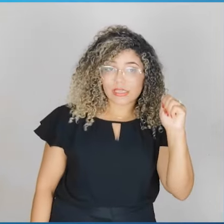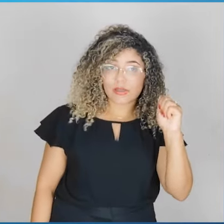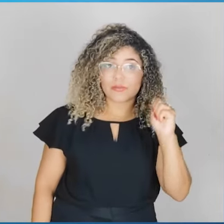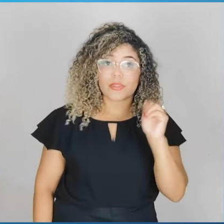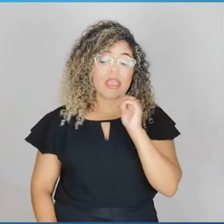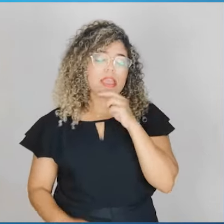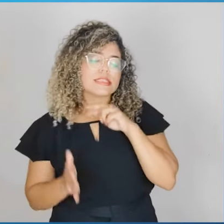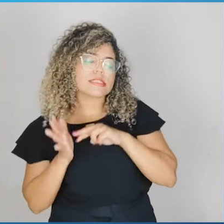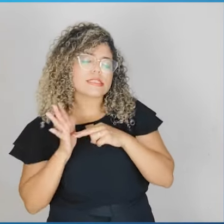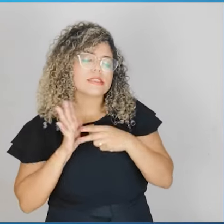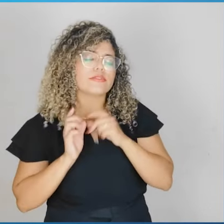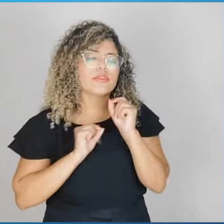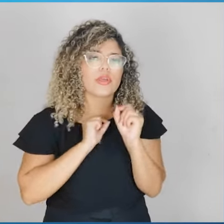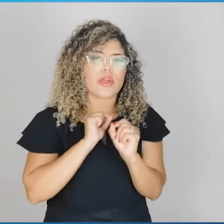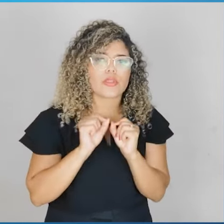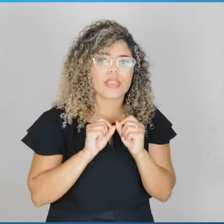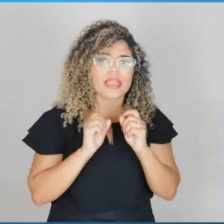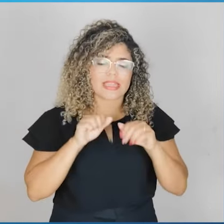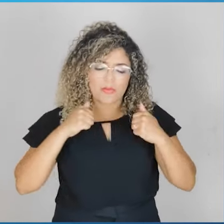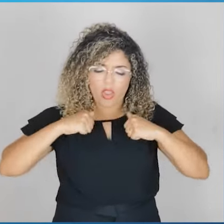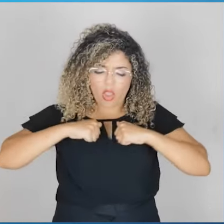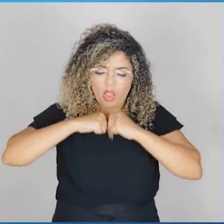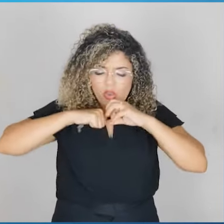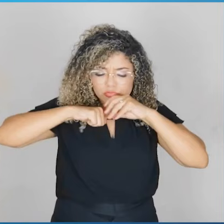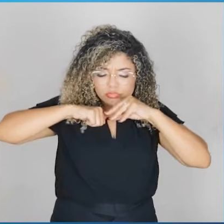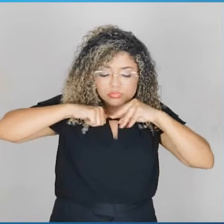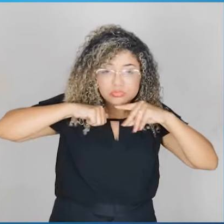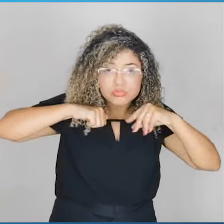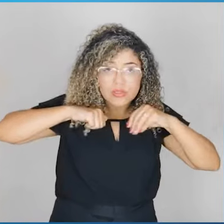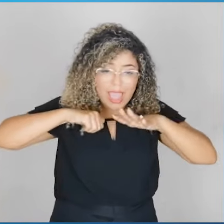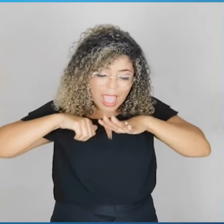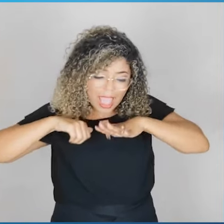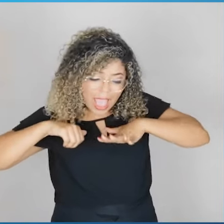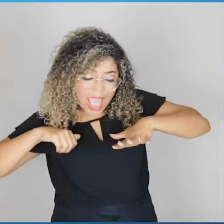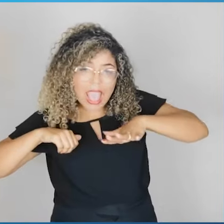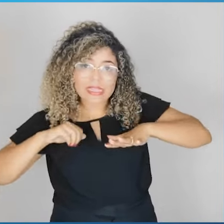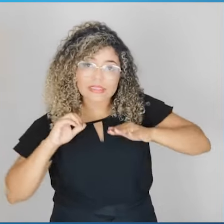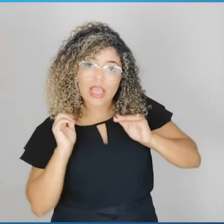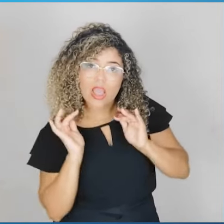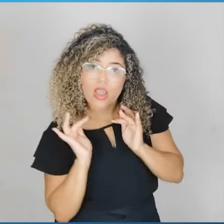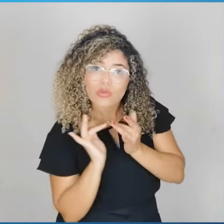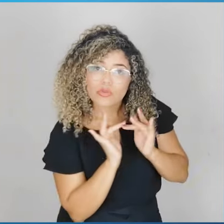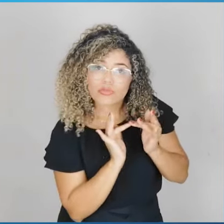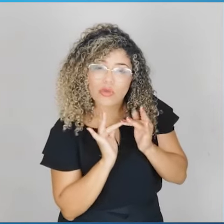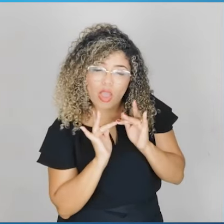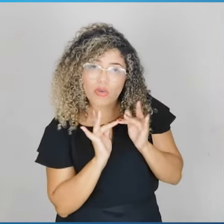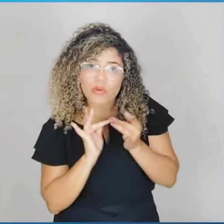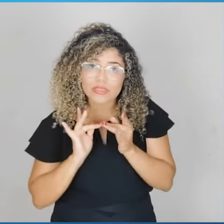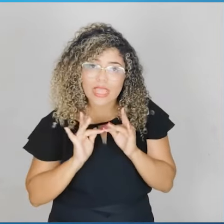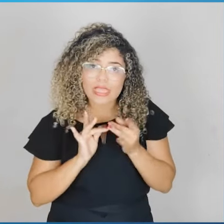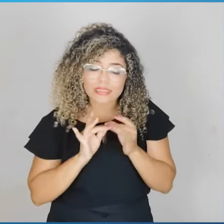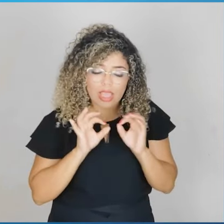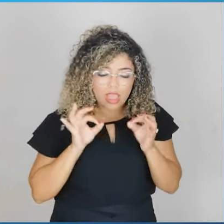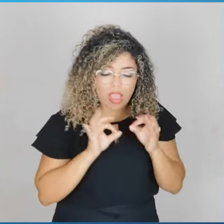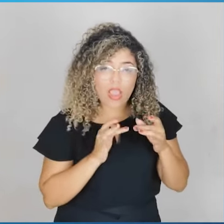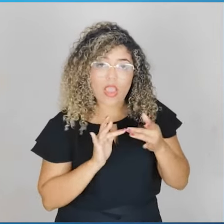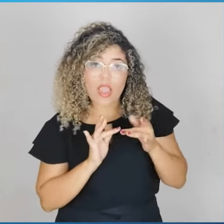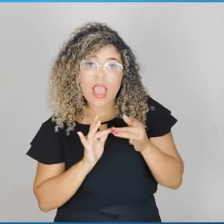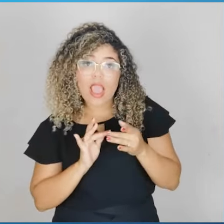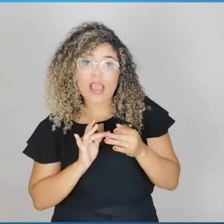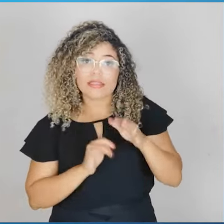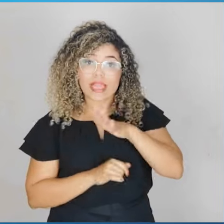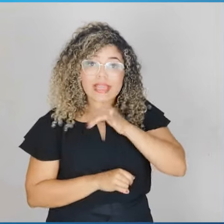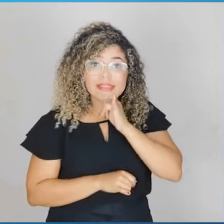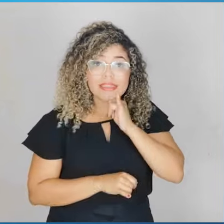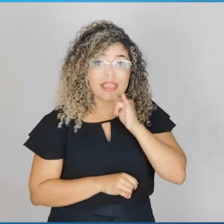sedimentos. Depois desse desgaste, nós temos a cimentação, ou seja, a aglomeração dessas partículas. Isso acontece em meio à água para